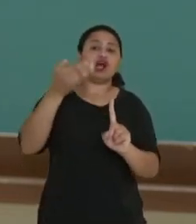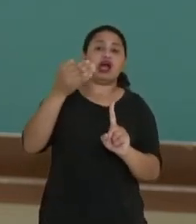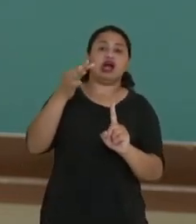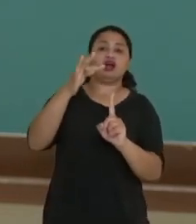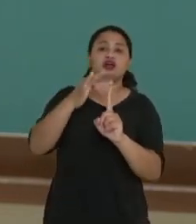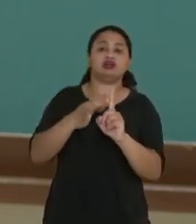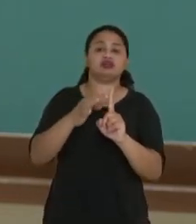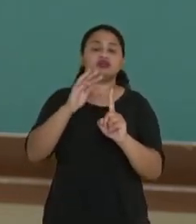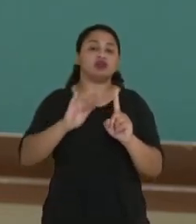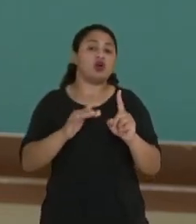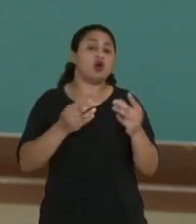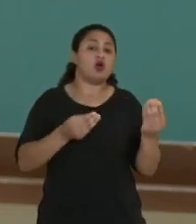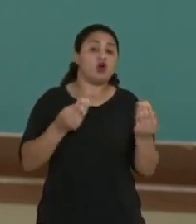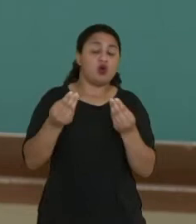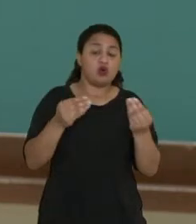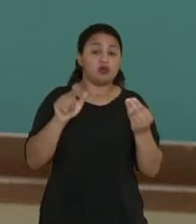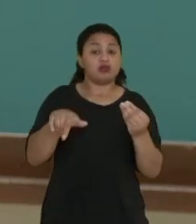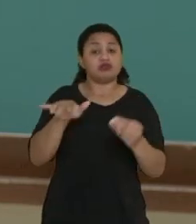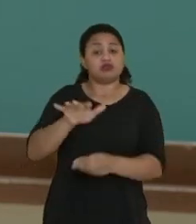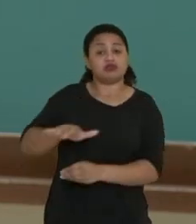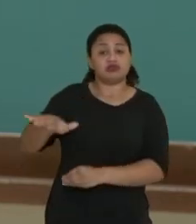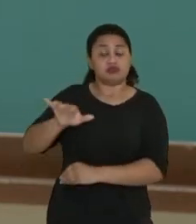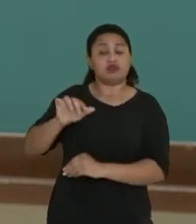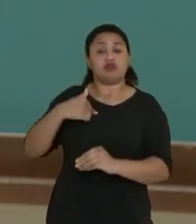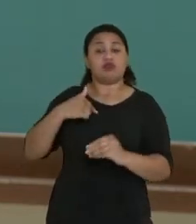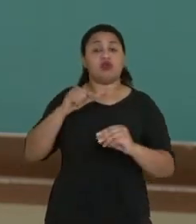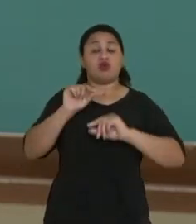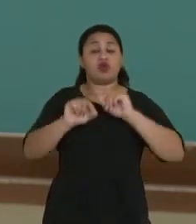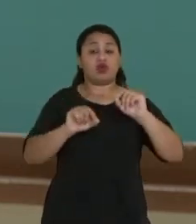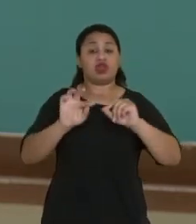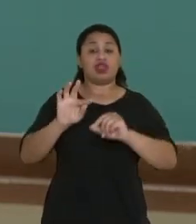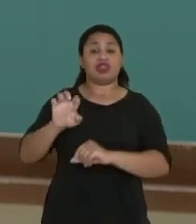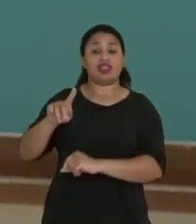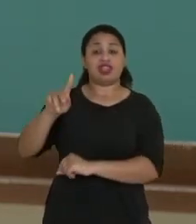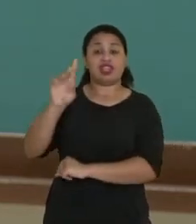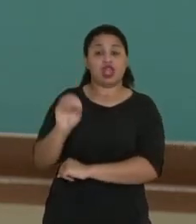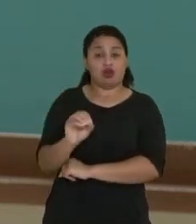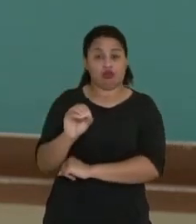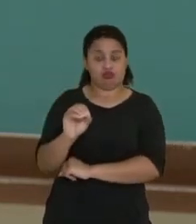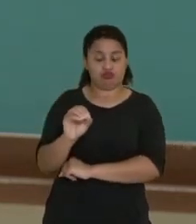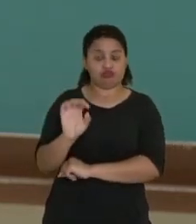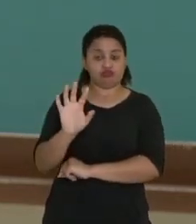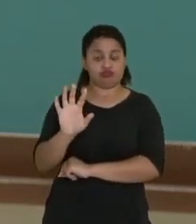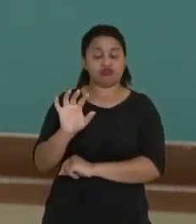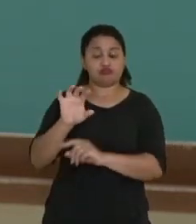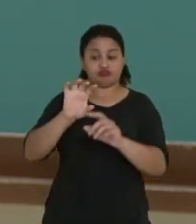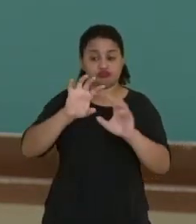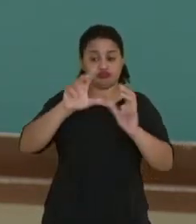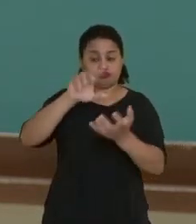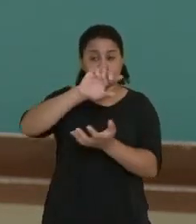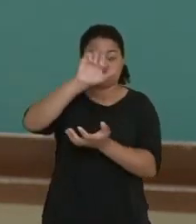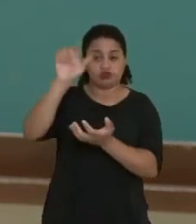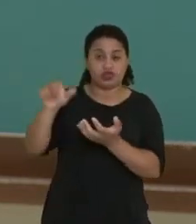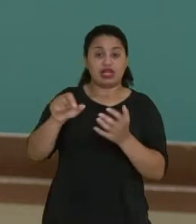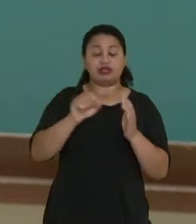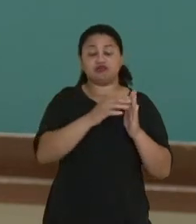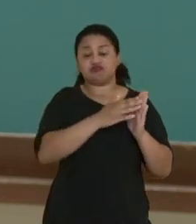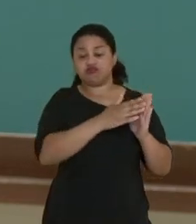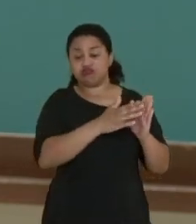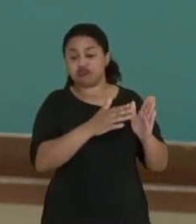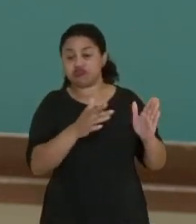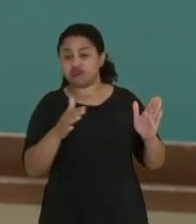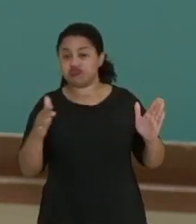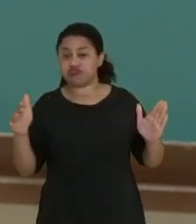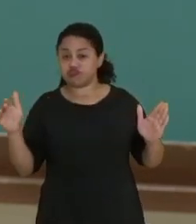menos elevada, são as condições do tempo atmosférico. Quando eu observo isso durante um longo período,